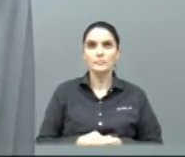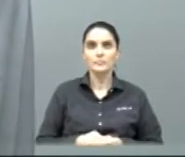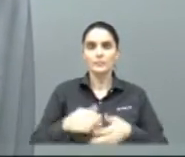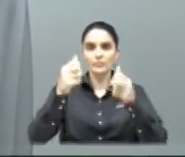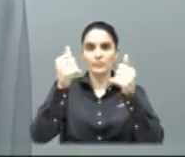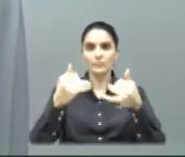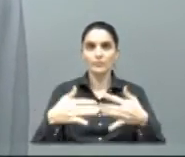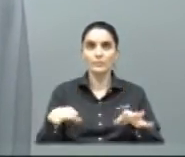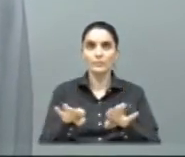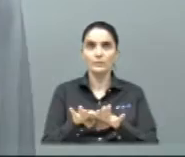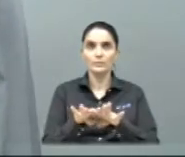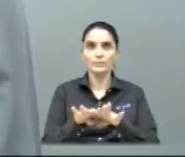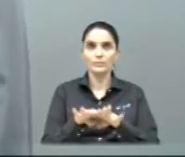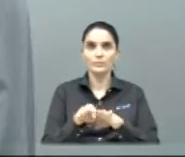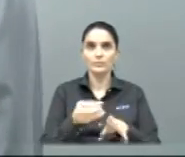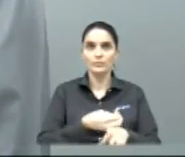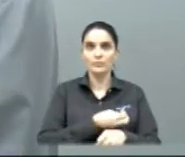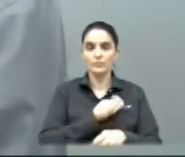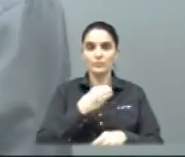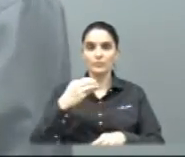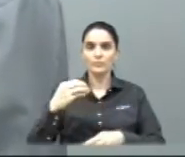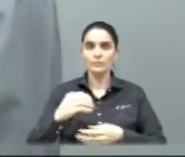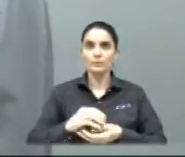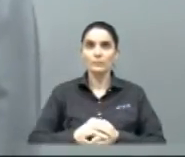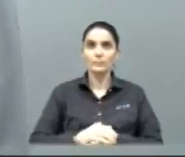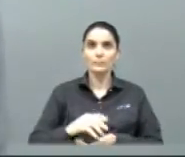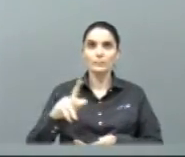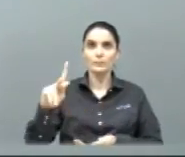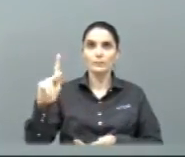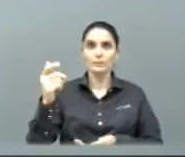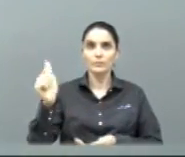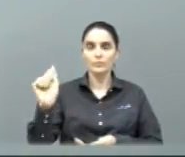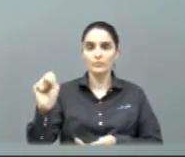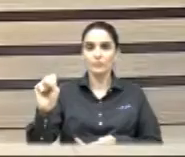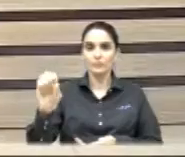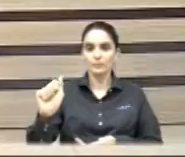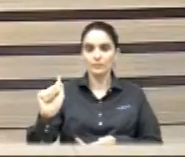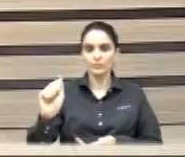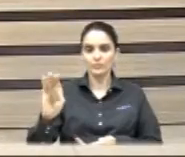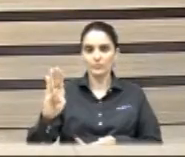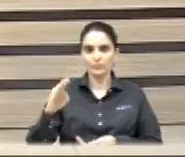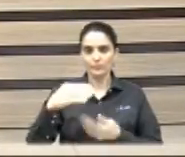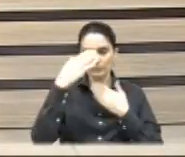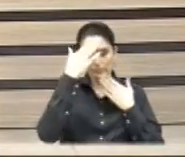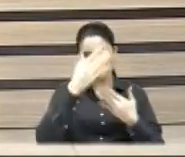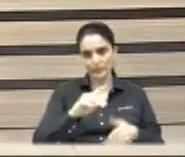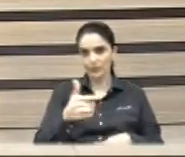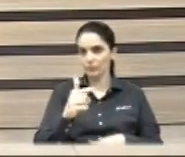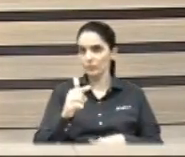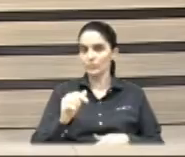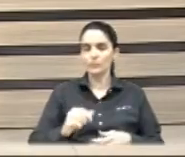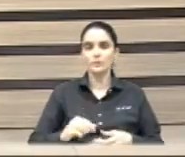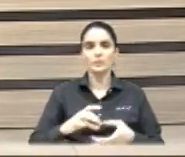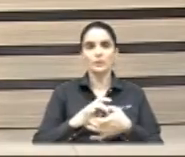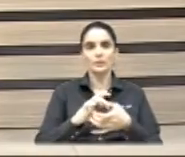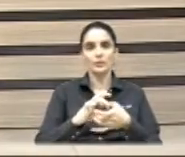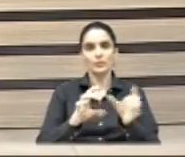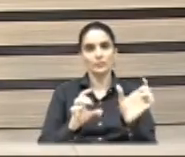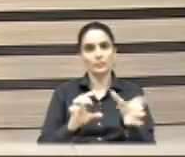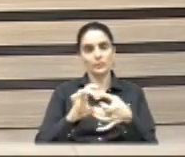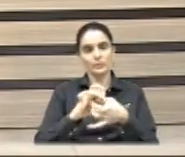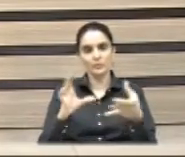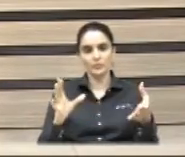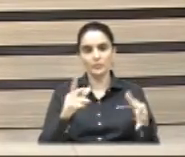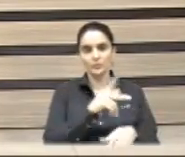sobre a presença do caçado aqui na nossa sessão. Muito obrigado. Não havendo mais quem queira fazer uso da palavra,